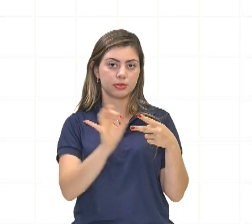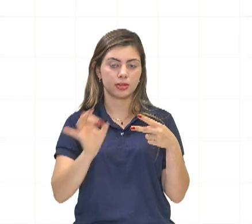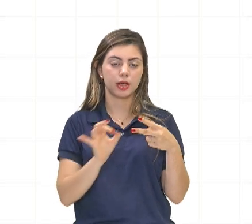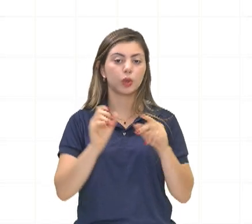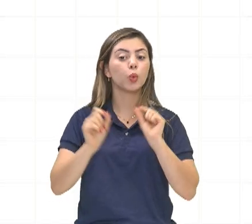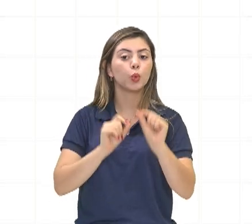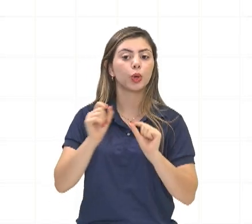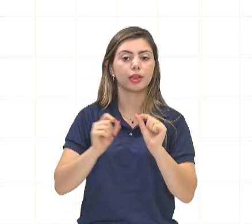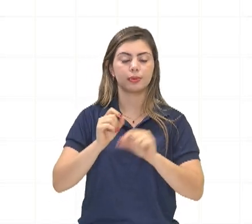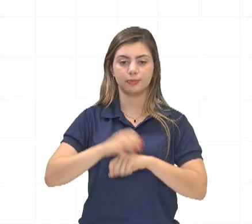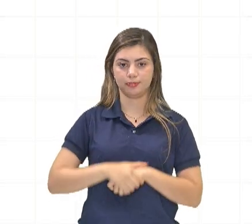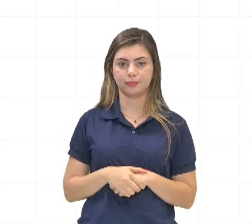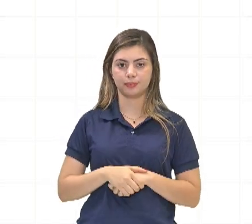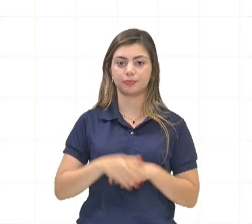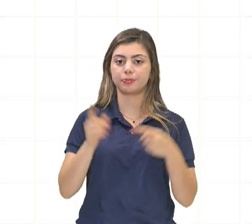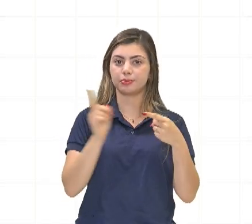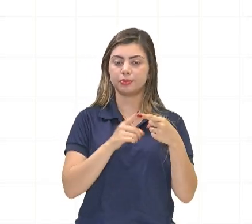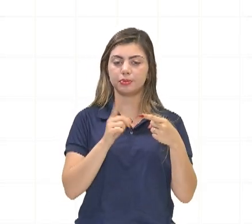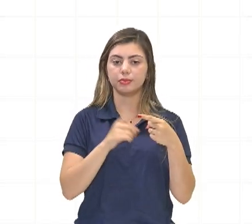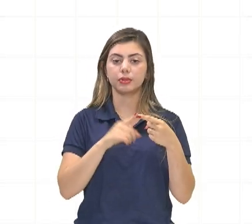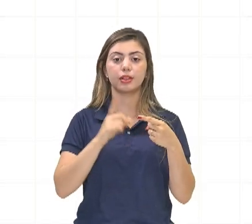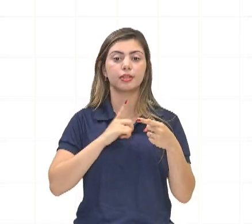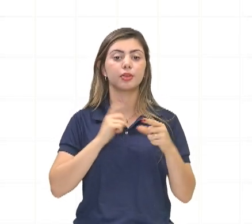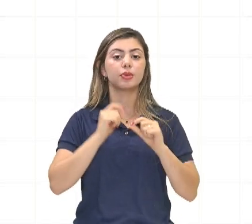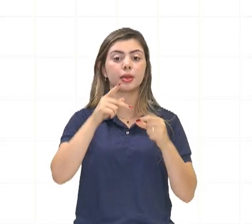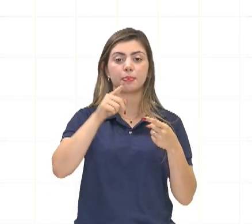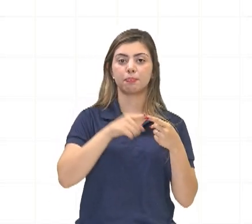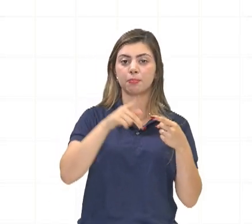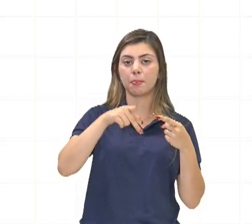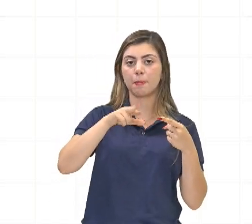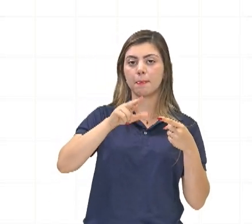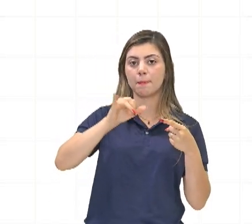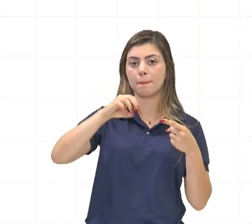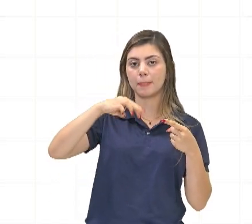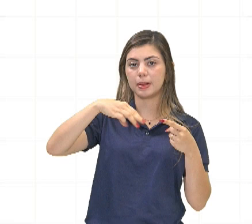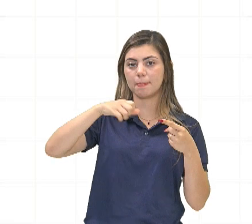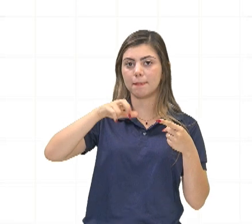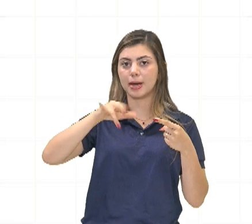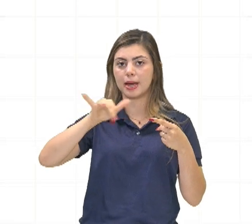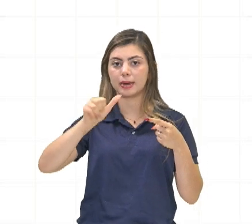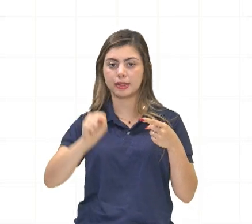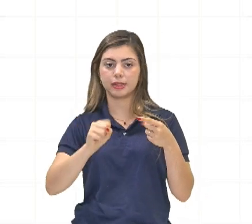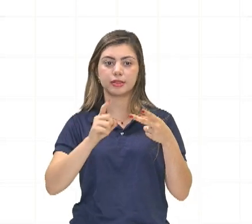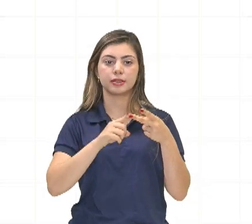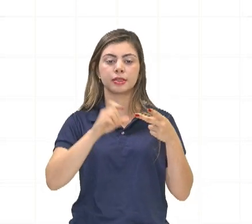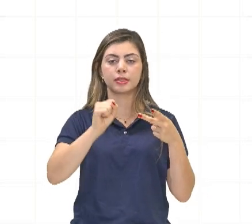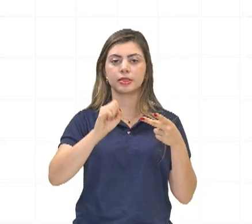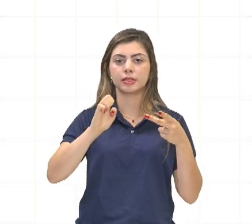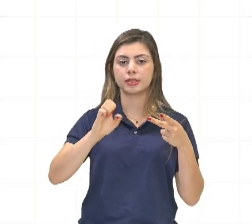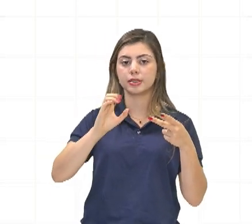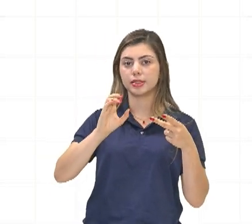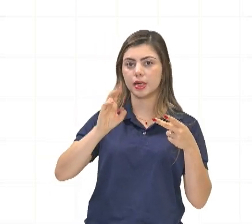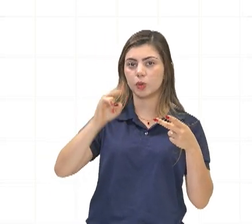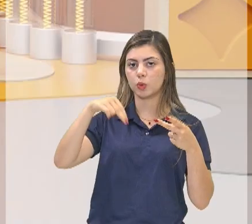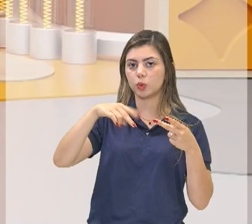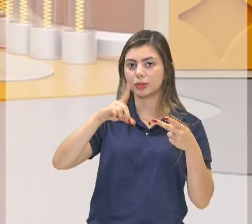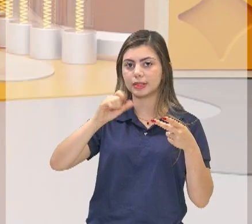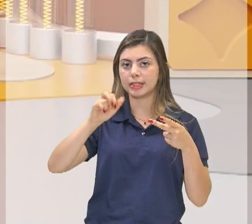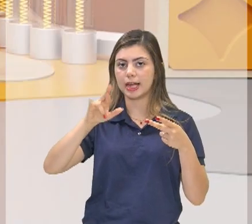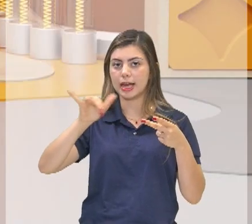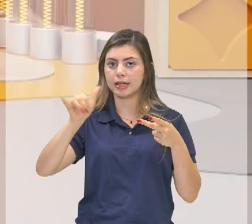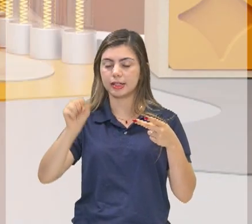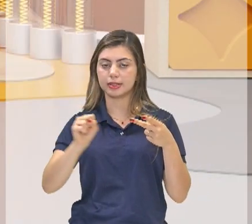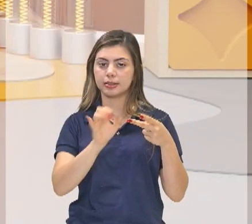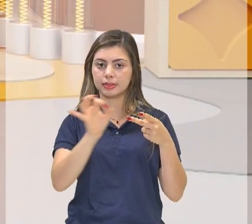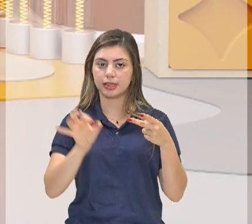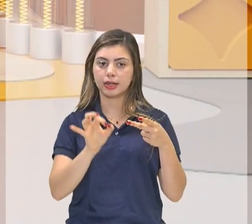só, fontes primárias e fontes secundárias. Então,